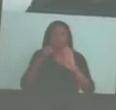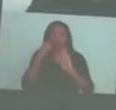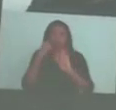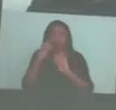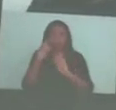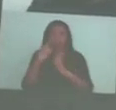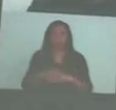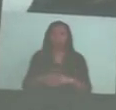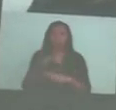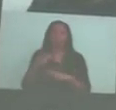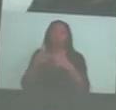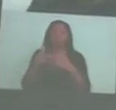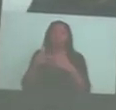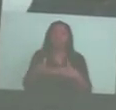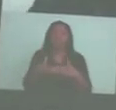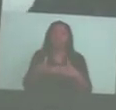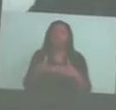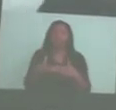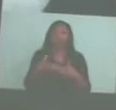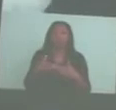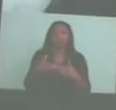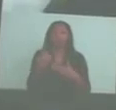do quórum.